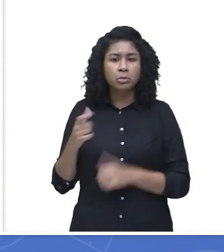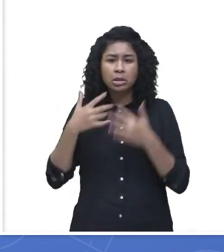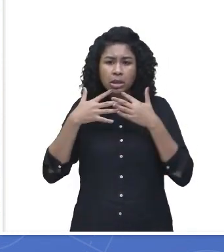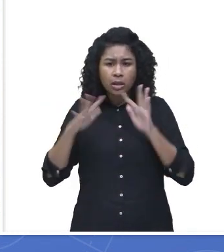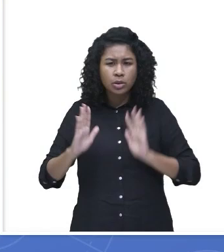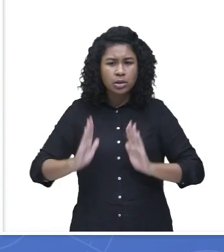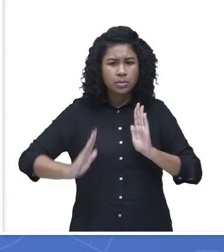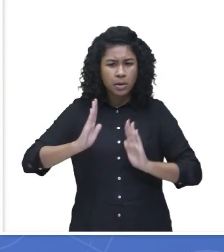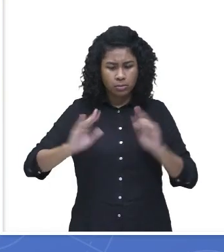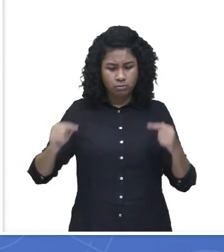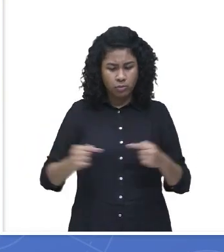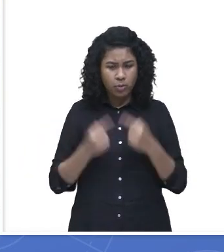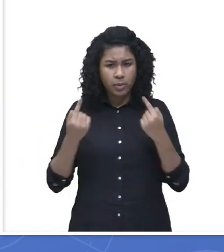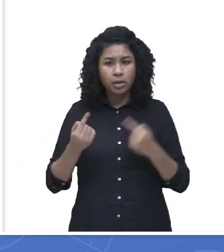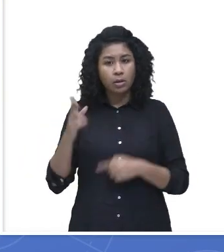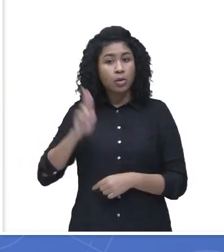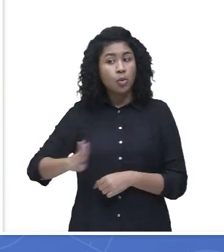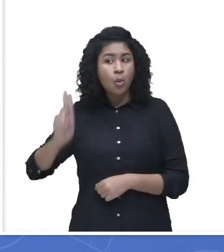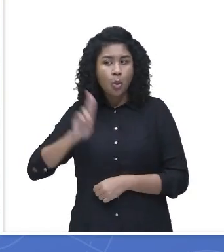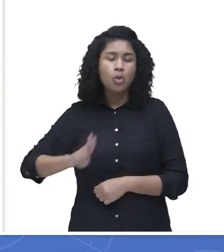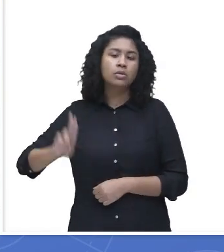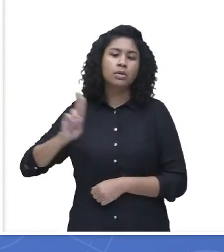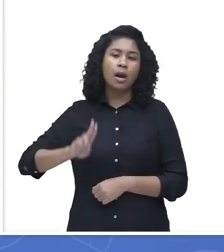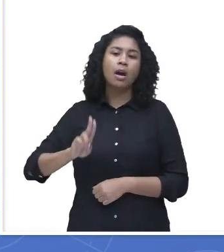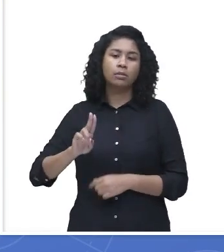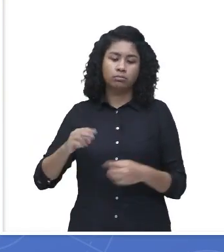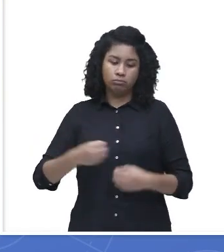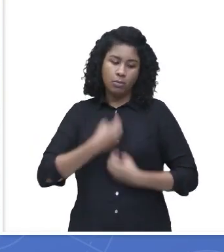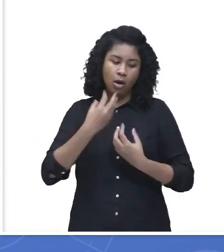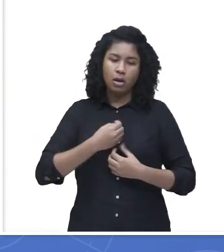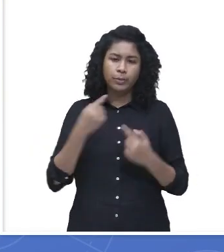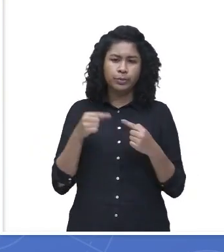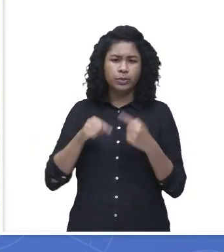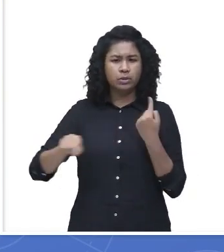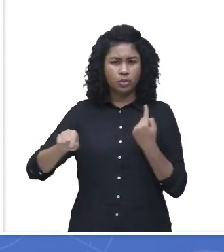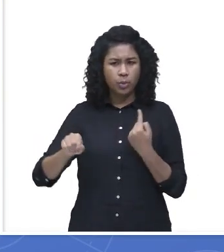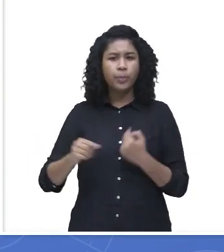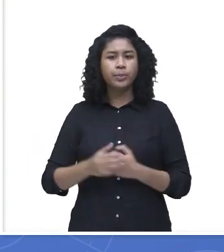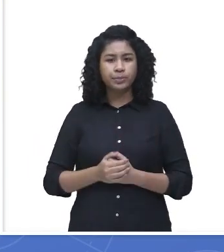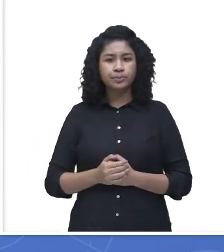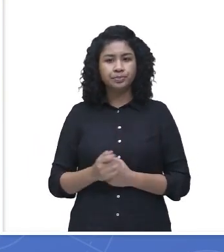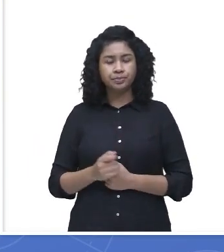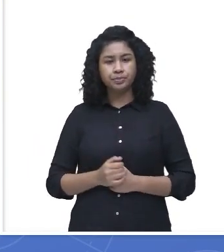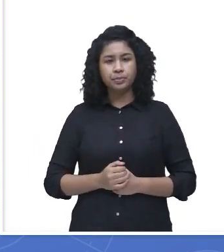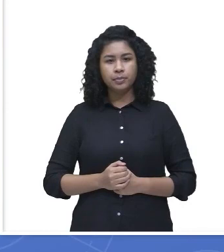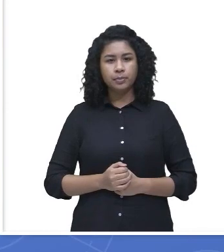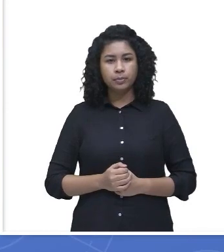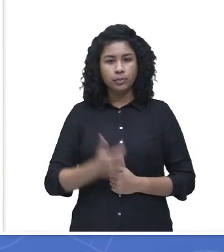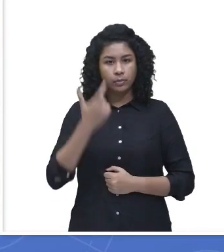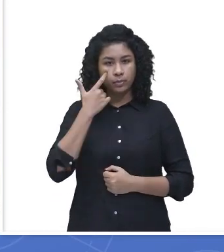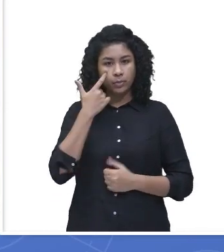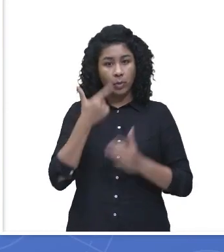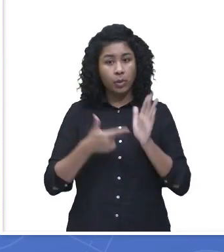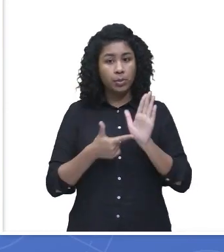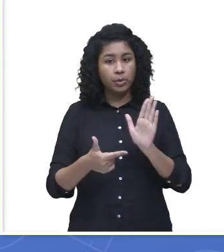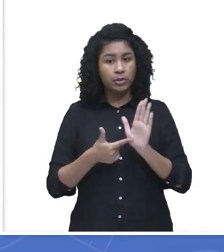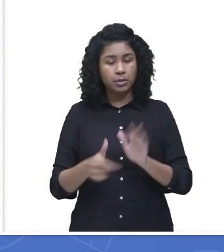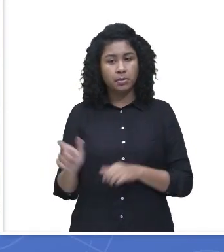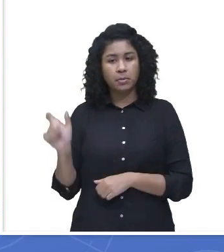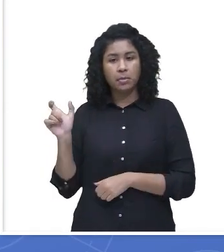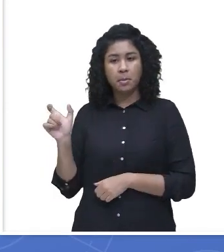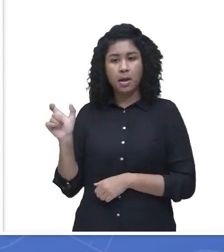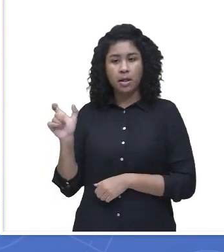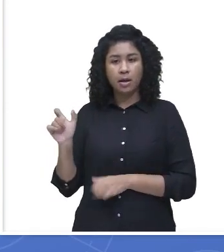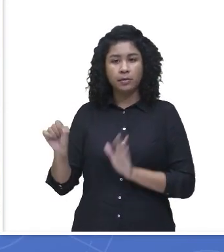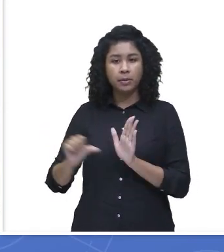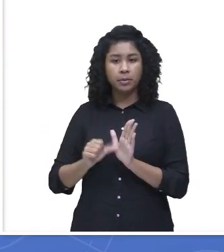digo comuns no uso dos poemas, certo? Observem comigo que eu já destaquei aqui para vocês. A gente tem a primeira palavra, olha